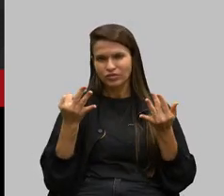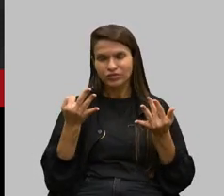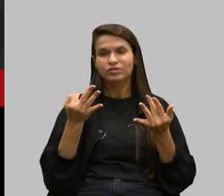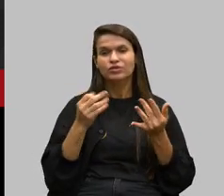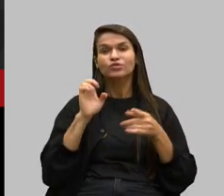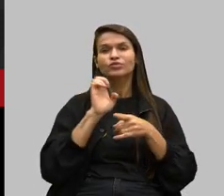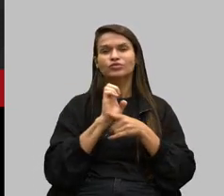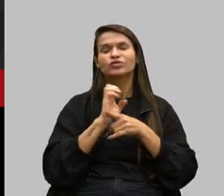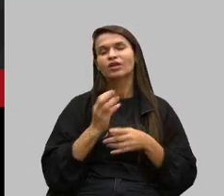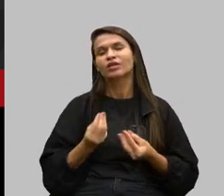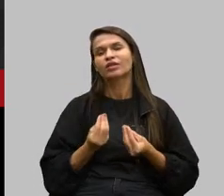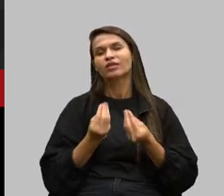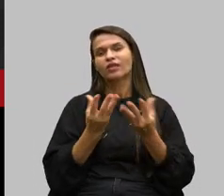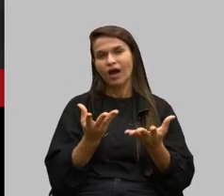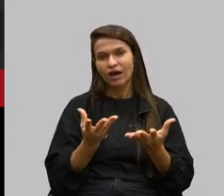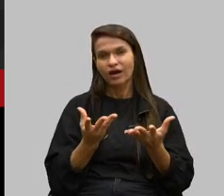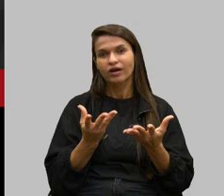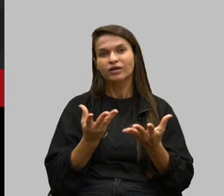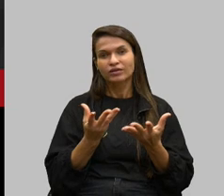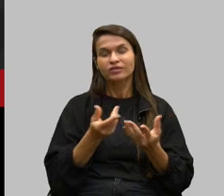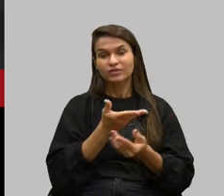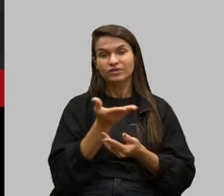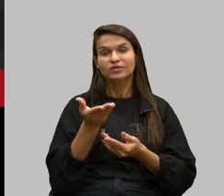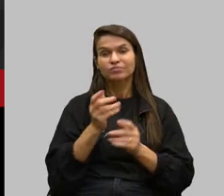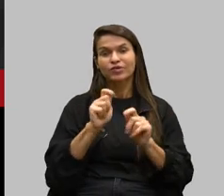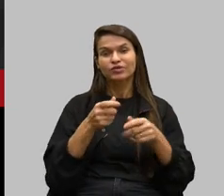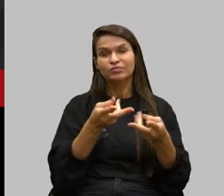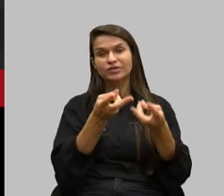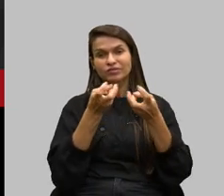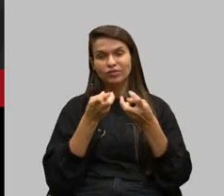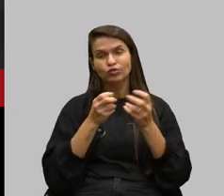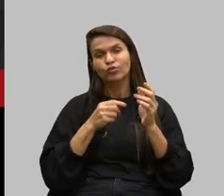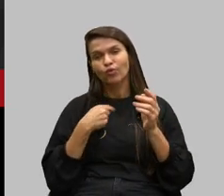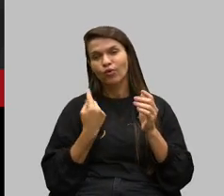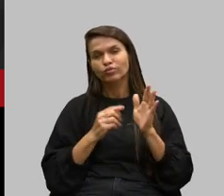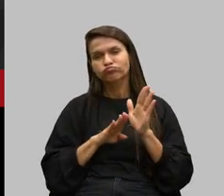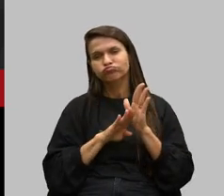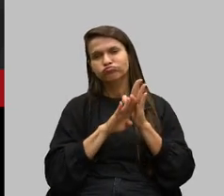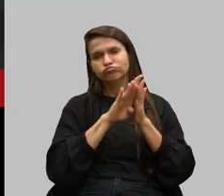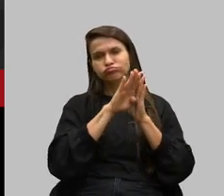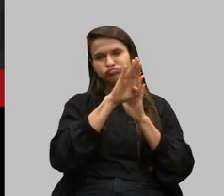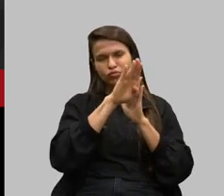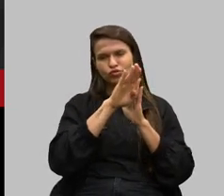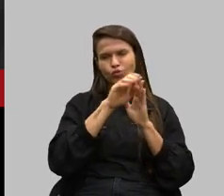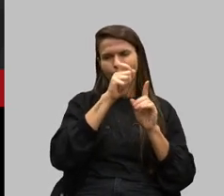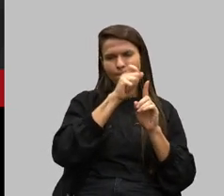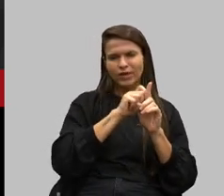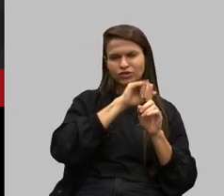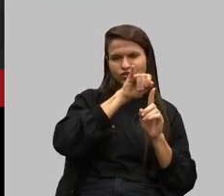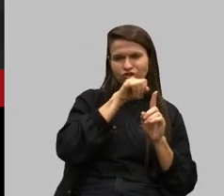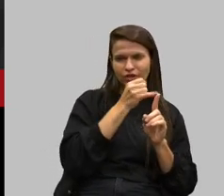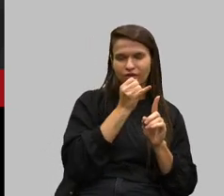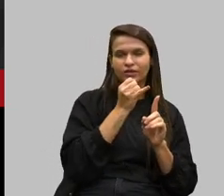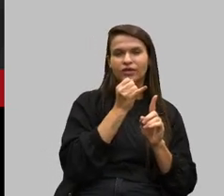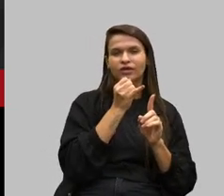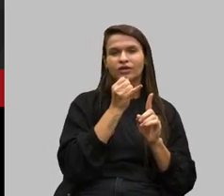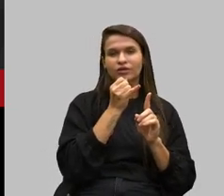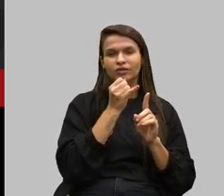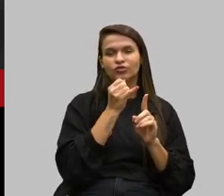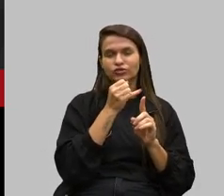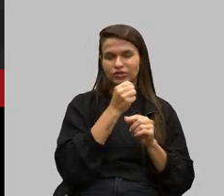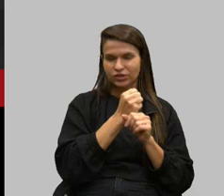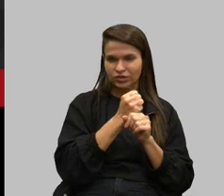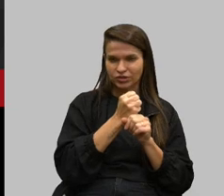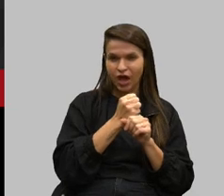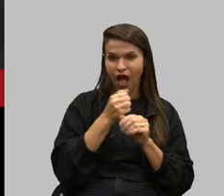estado n Então como osos senhores podem ver a gente cresceu eh de Janeiro de deste ano